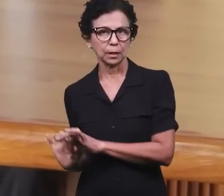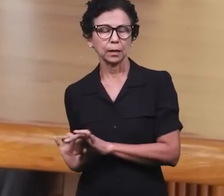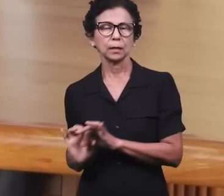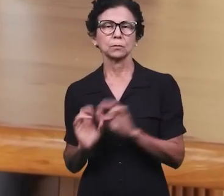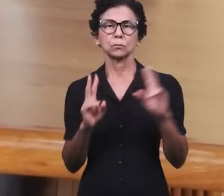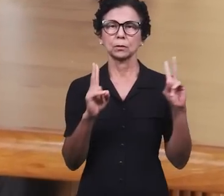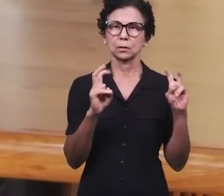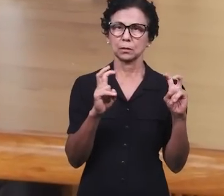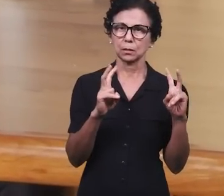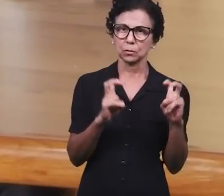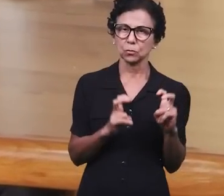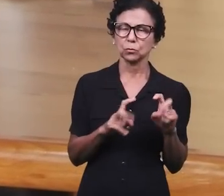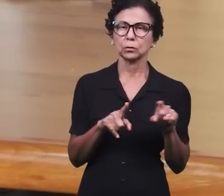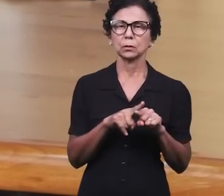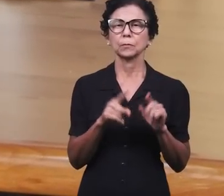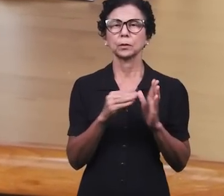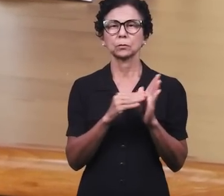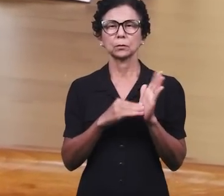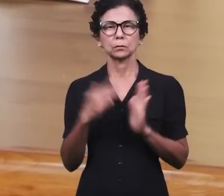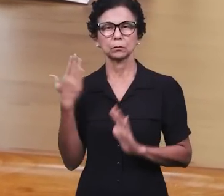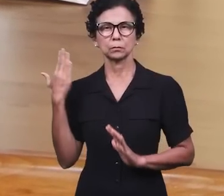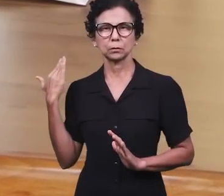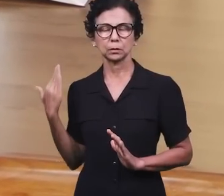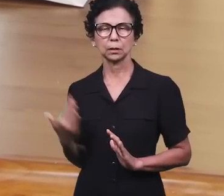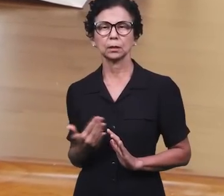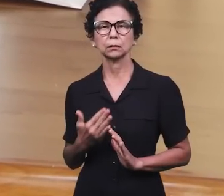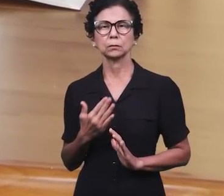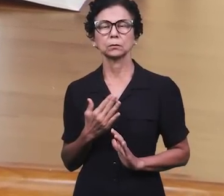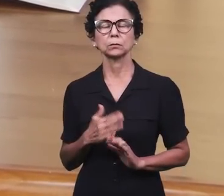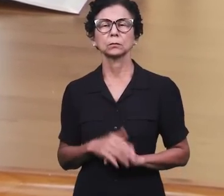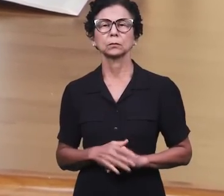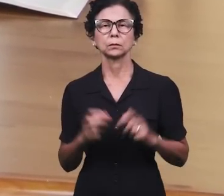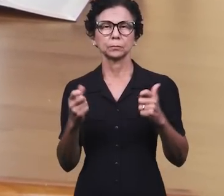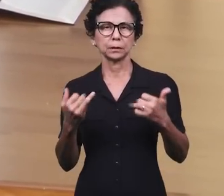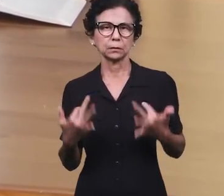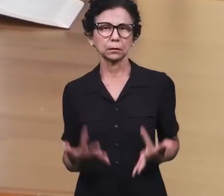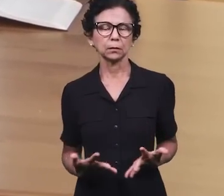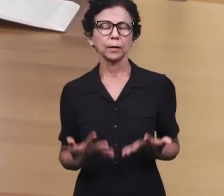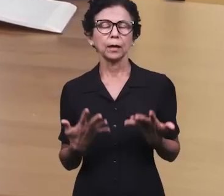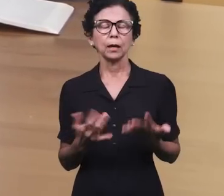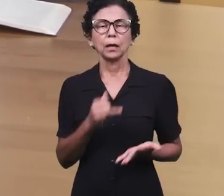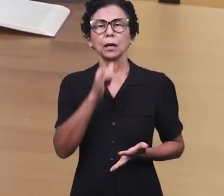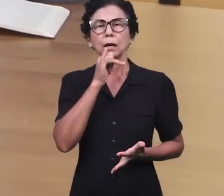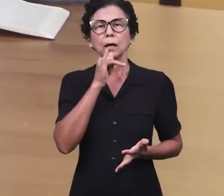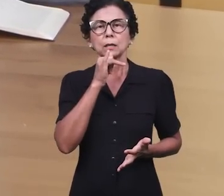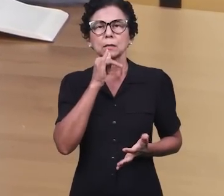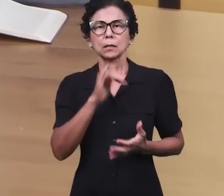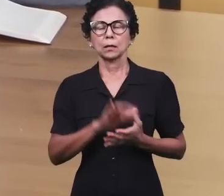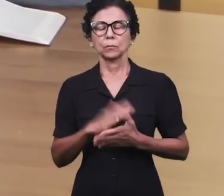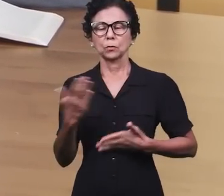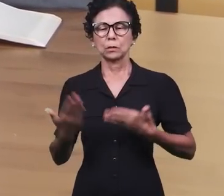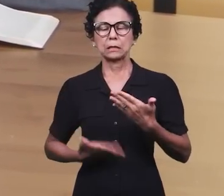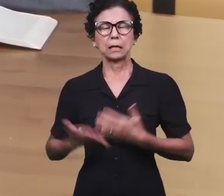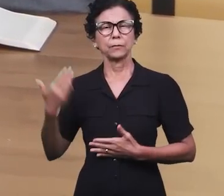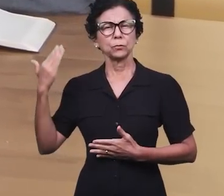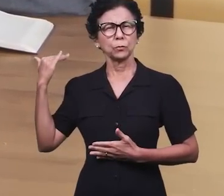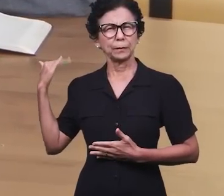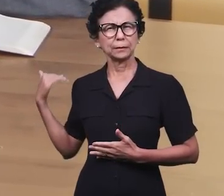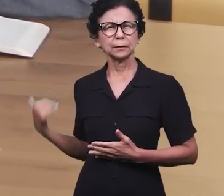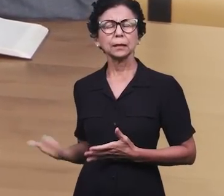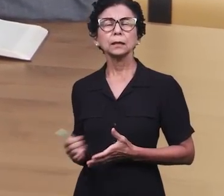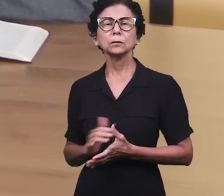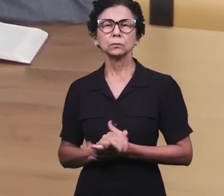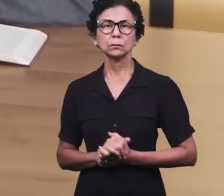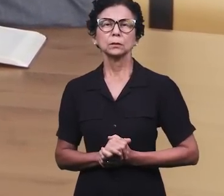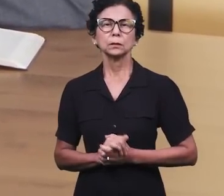Dentro desse contexto que nós estamos discutindo e já discutimos em outros episódios, nós vemos, por exemplo, a